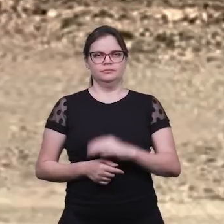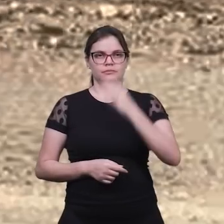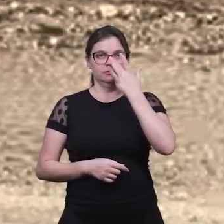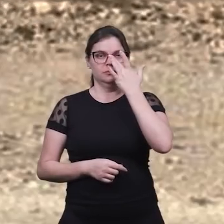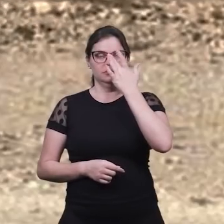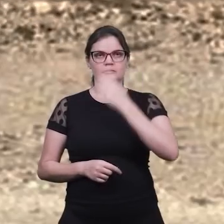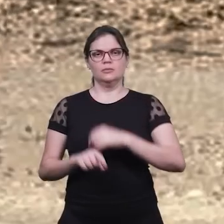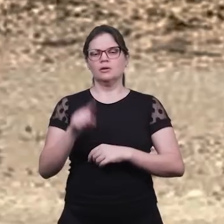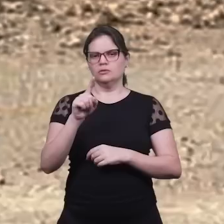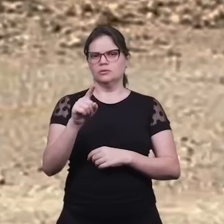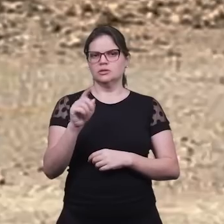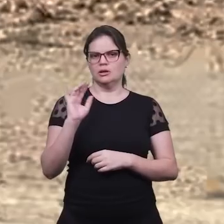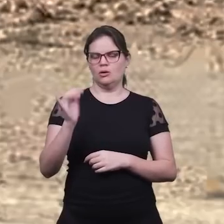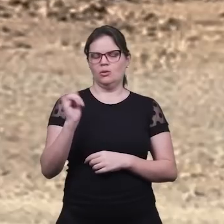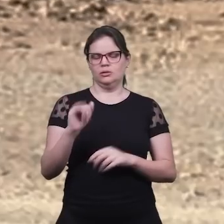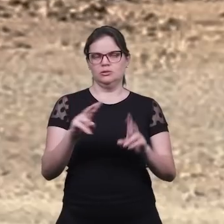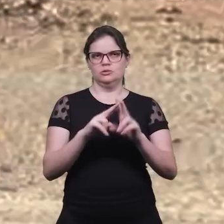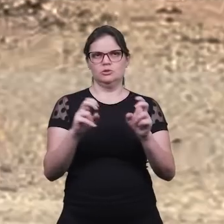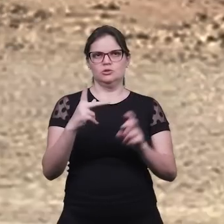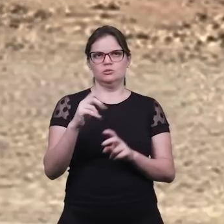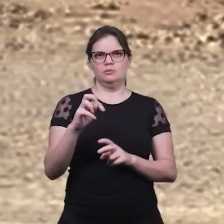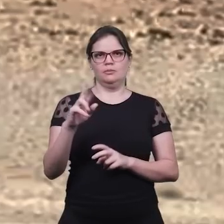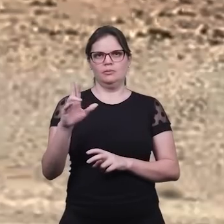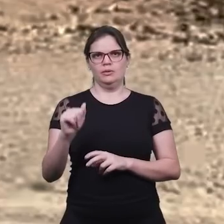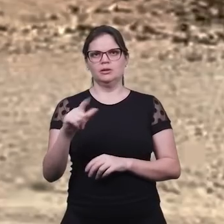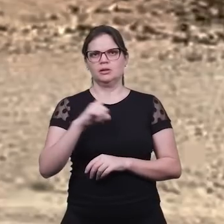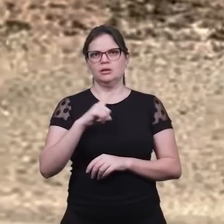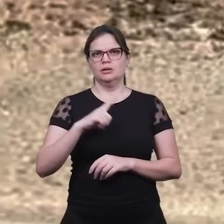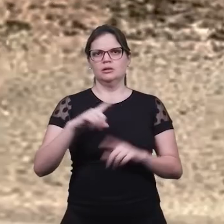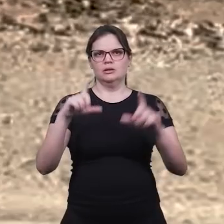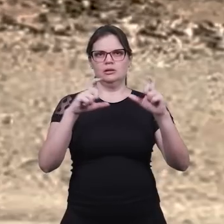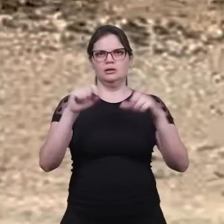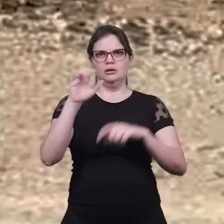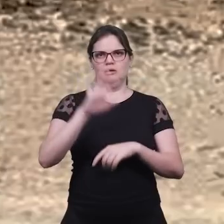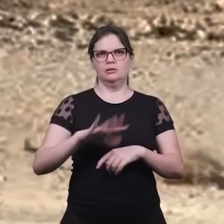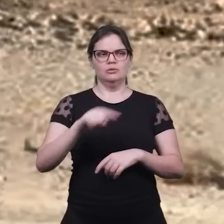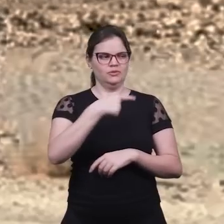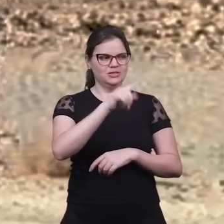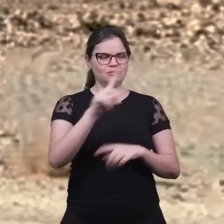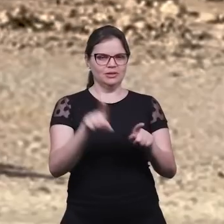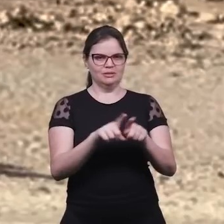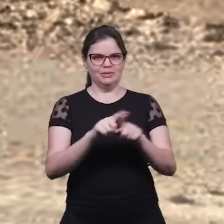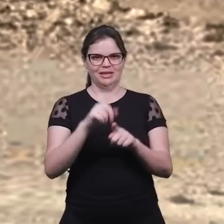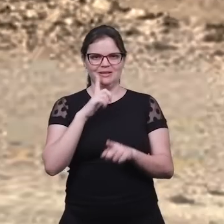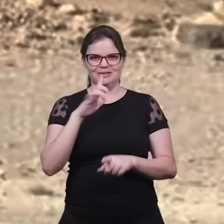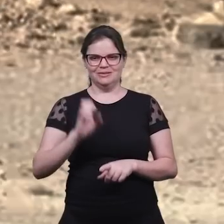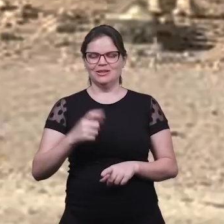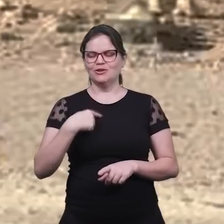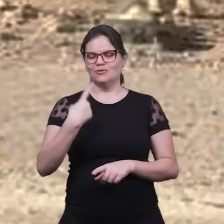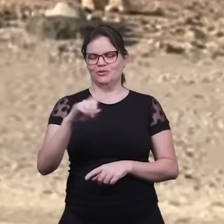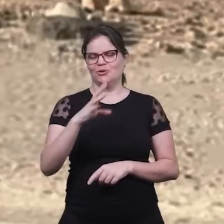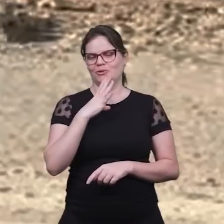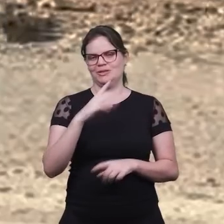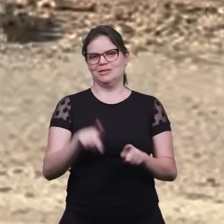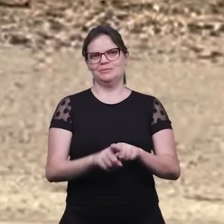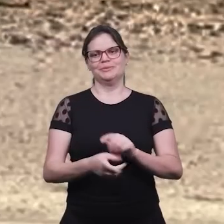e 19. Lê para nós aí. Essa parte de Petra, vale a pena o Samuel comentar. Depois eu queria fazer um comentário sobre essa questão de Petra. Tem imagem, tem...